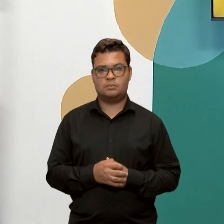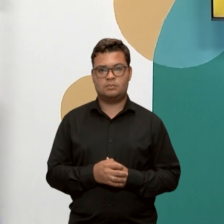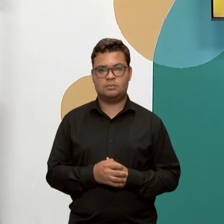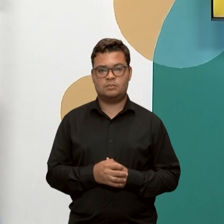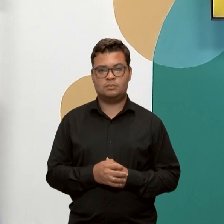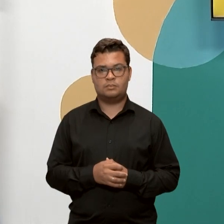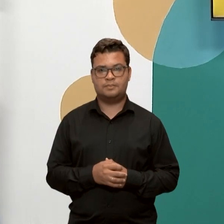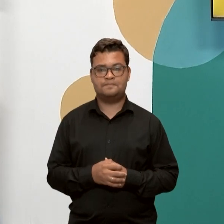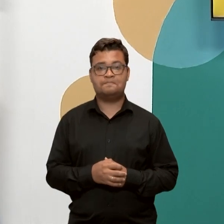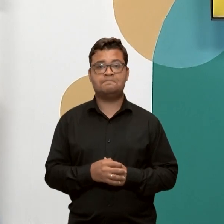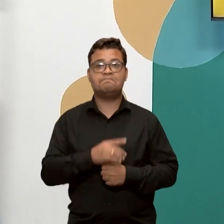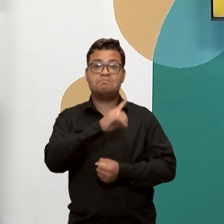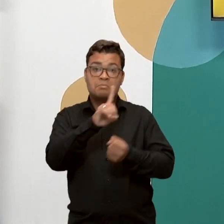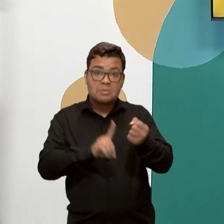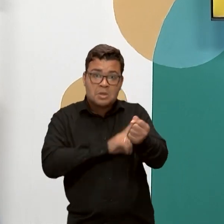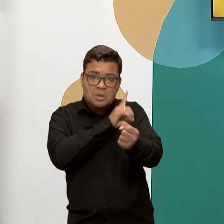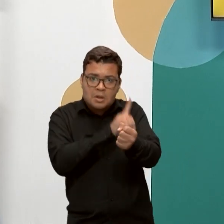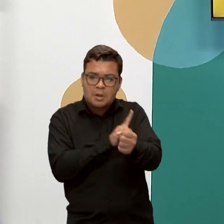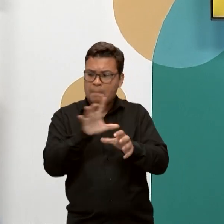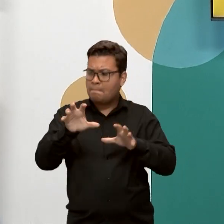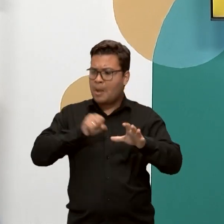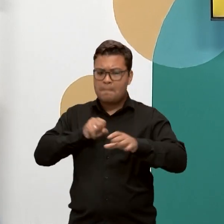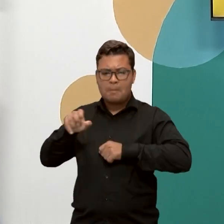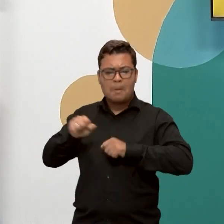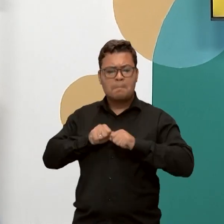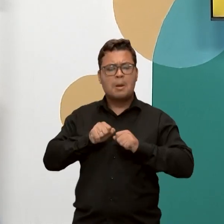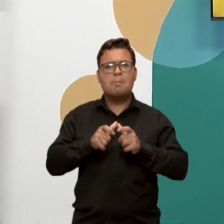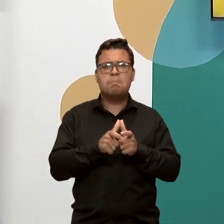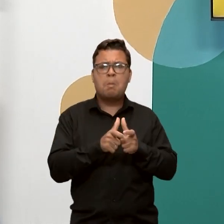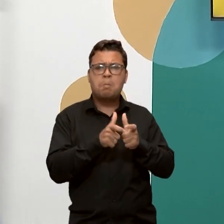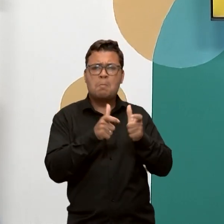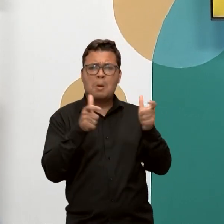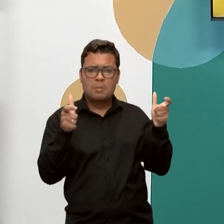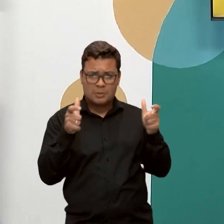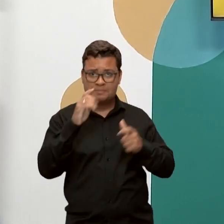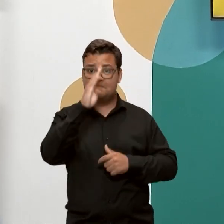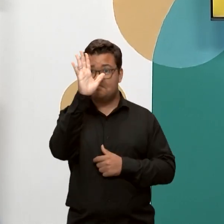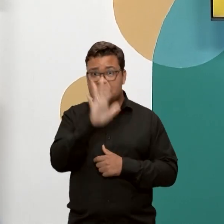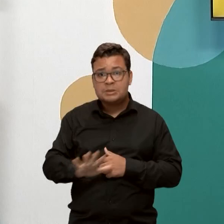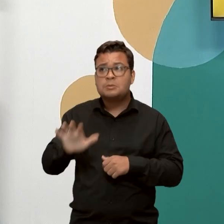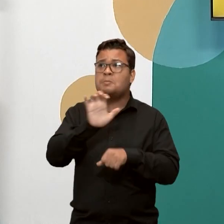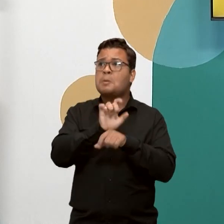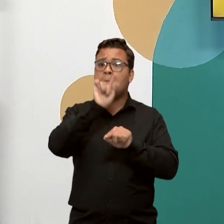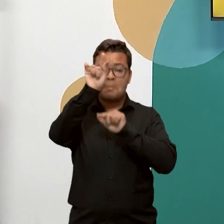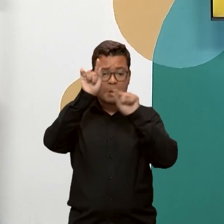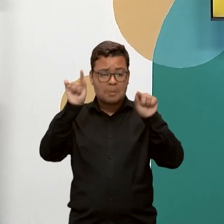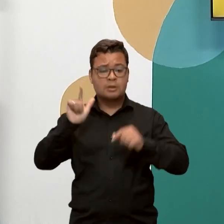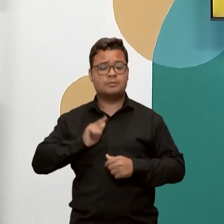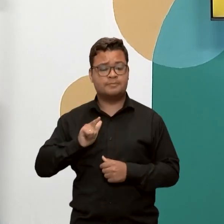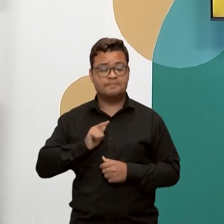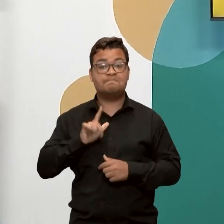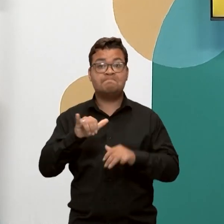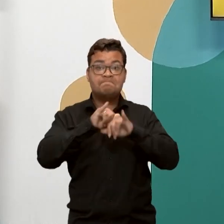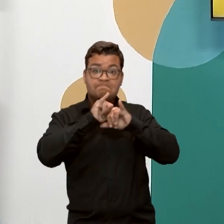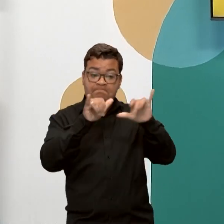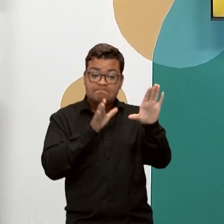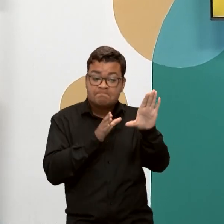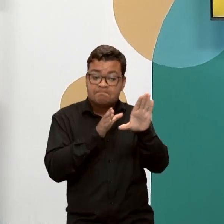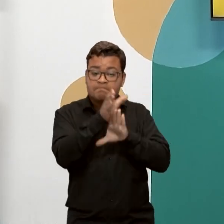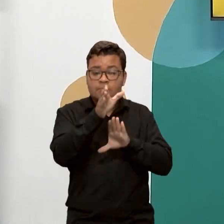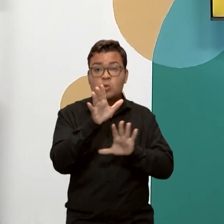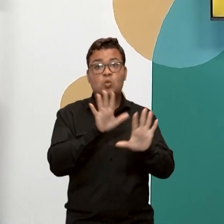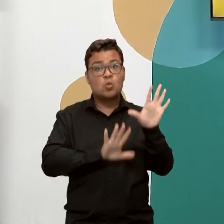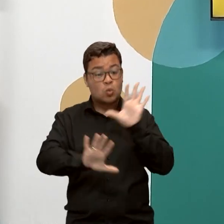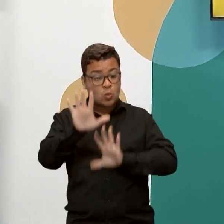os casos de dengue estão aumentando em vários estados do país. E o alerta é redobrar os cuidados com o mosquito Aedes